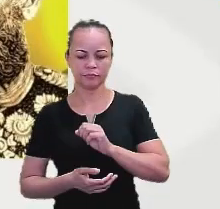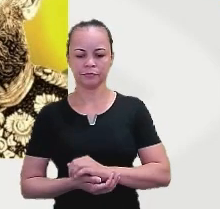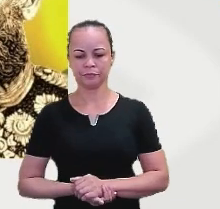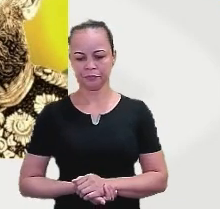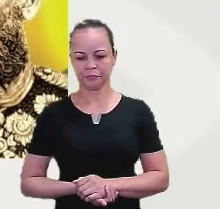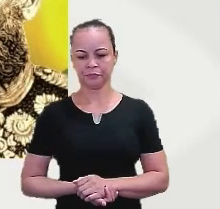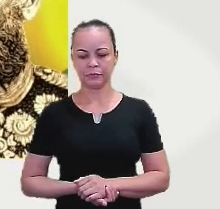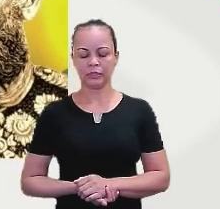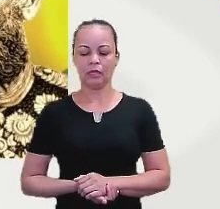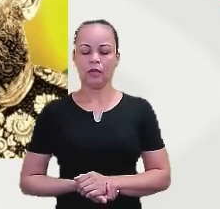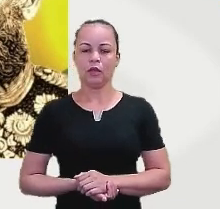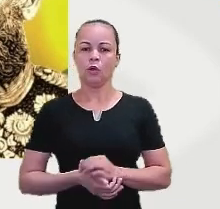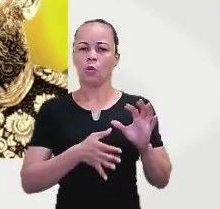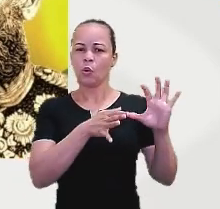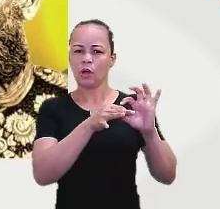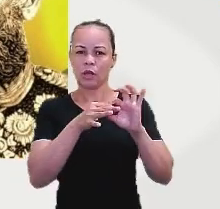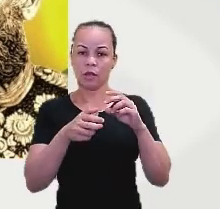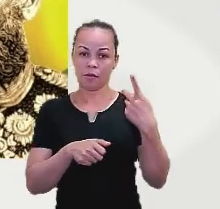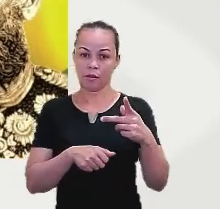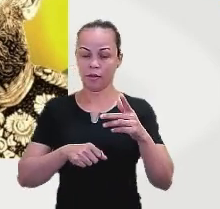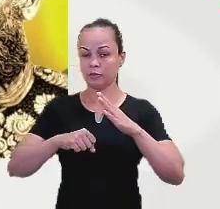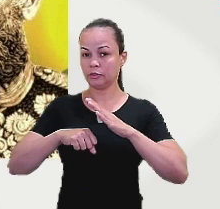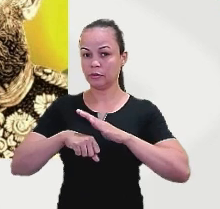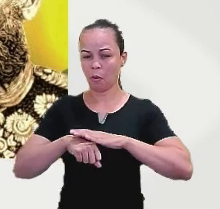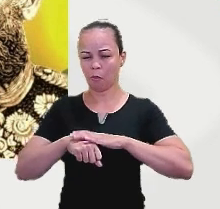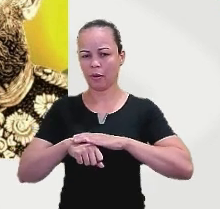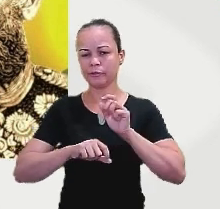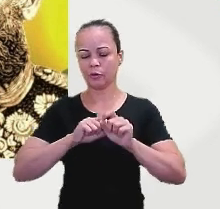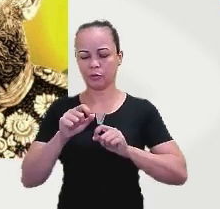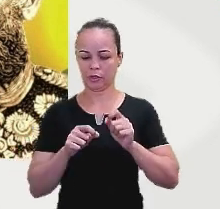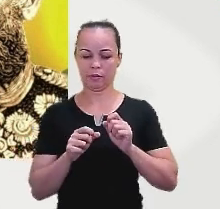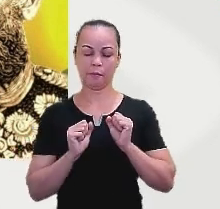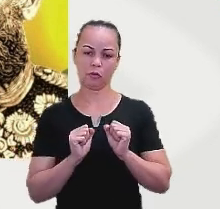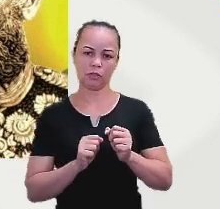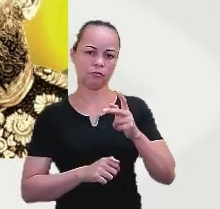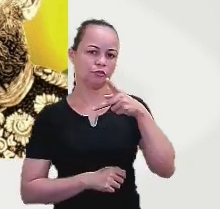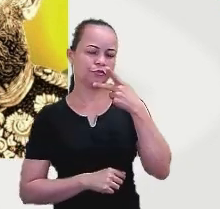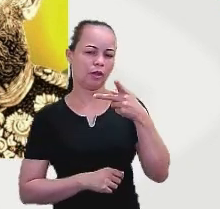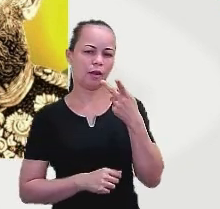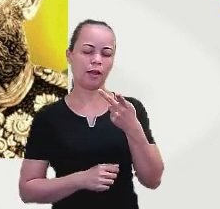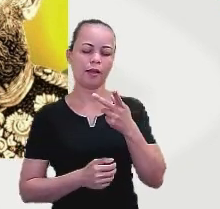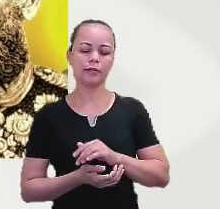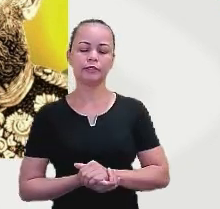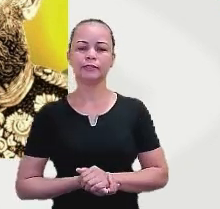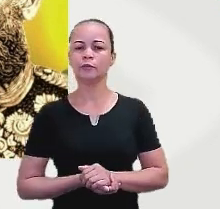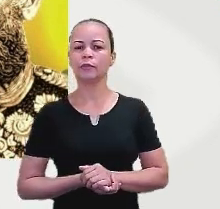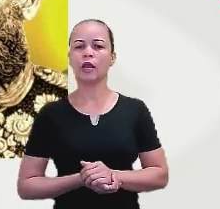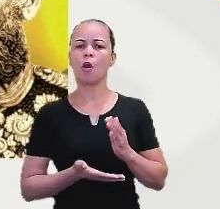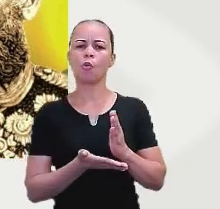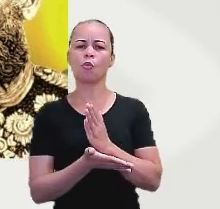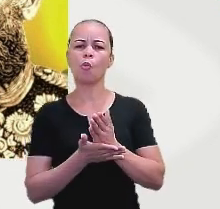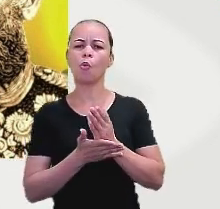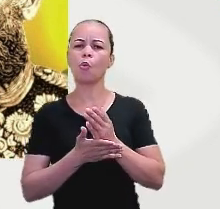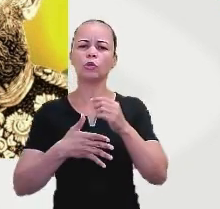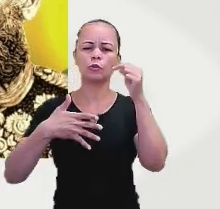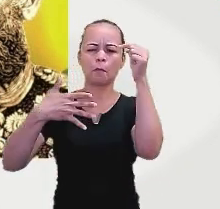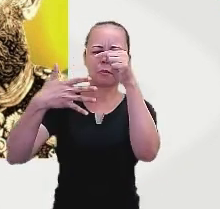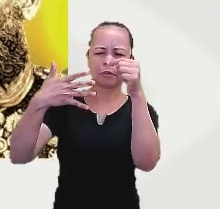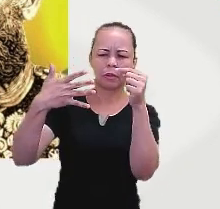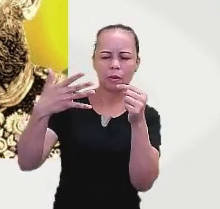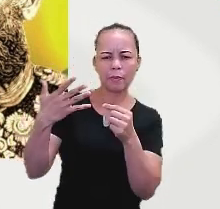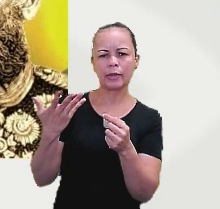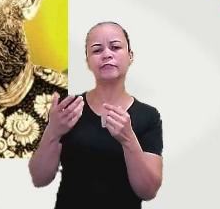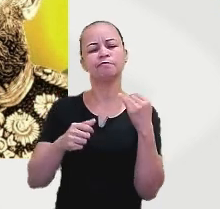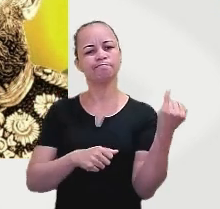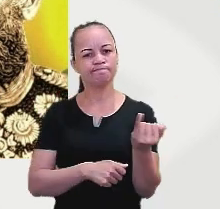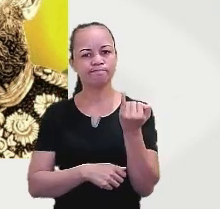contextualizando esse momento, a gente pode falar sobre alguns pontos que foram essenciais